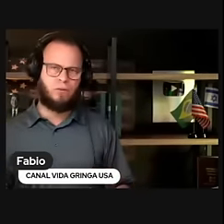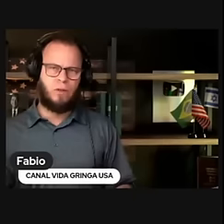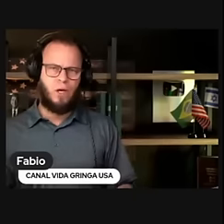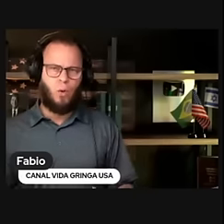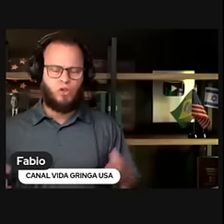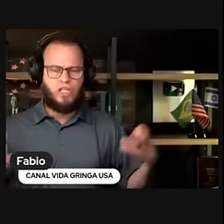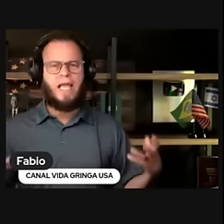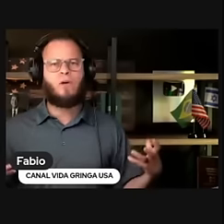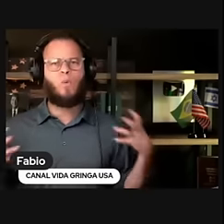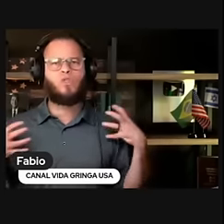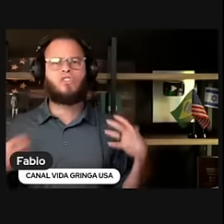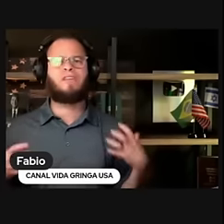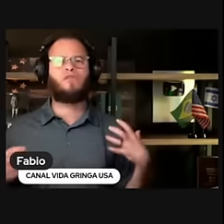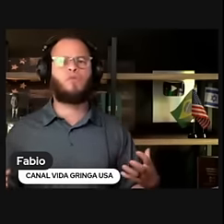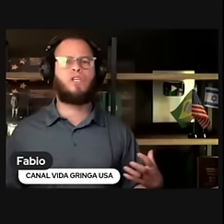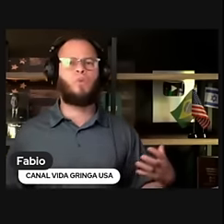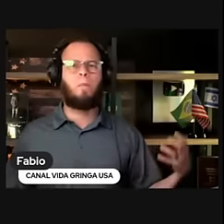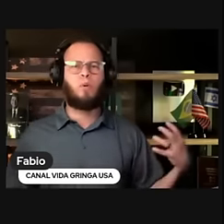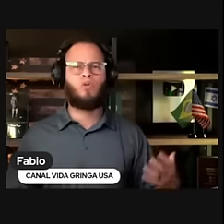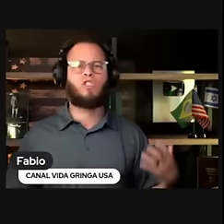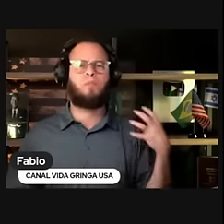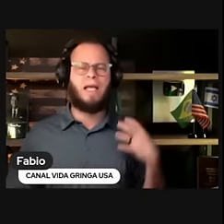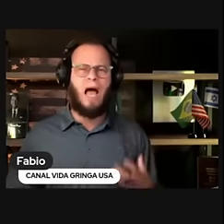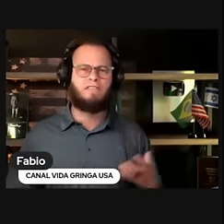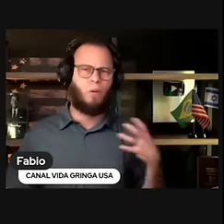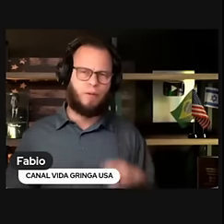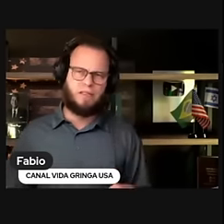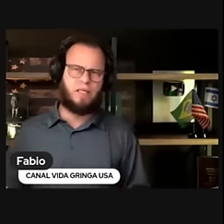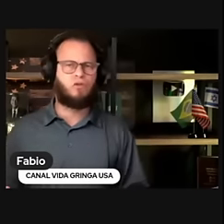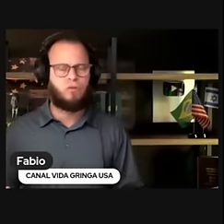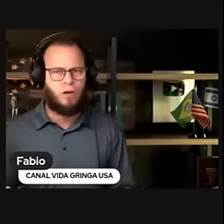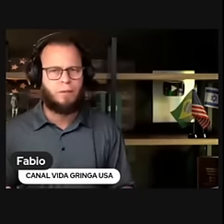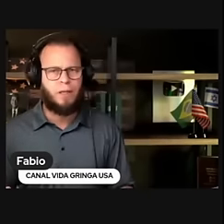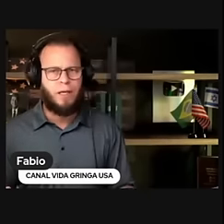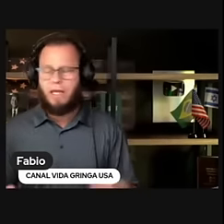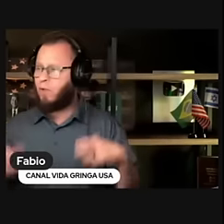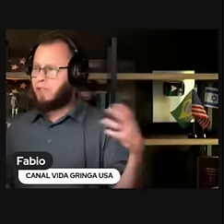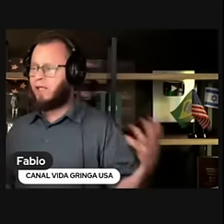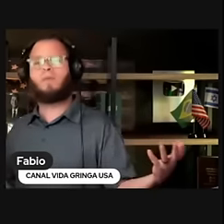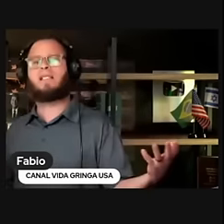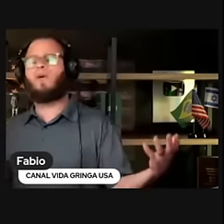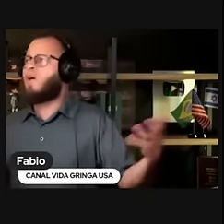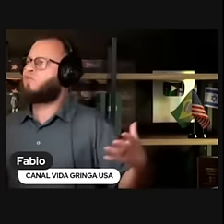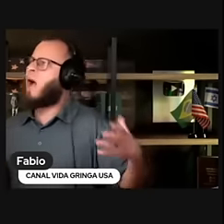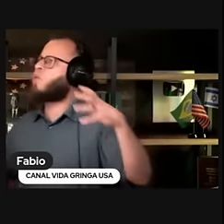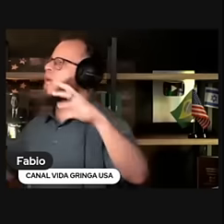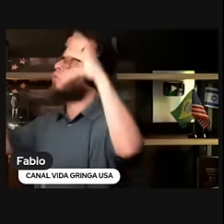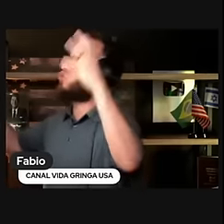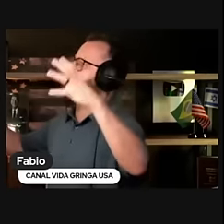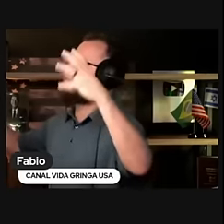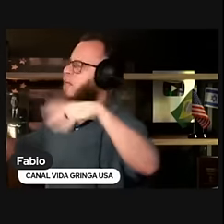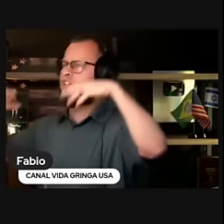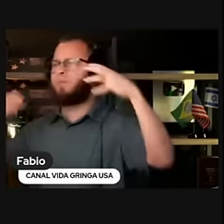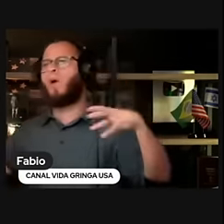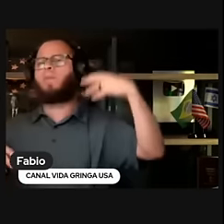barato o dinheiro os Estados Unidos prosperava com o presidente Donald trump e você no Brasil Fábio o que que que o